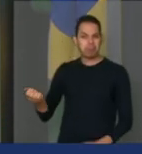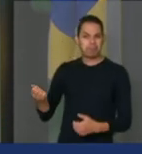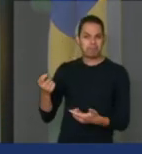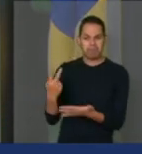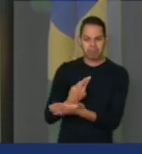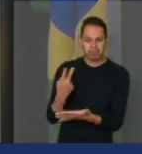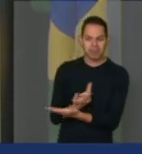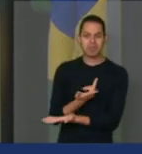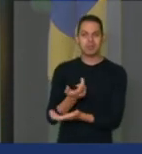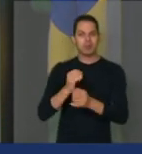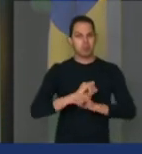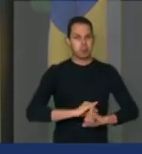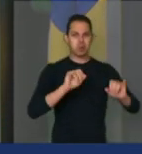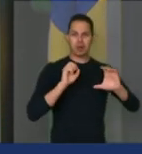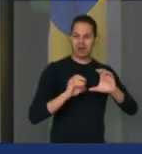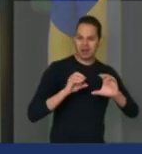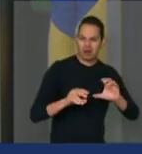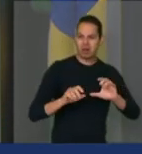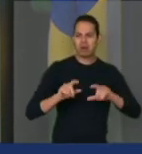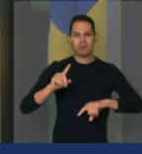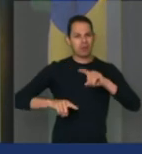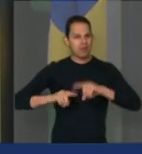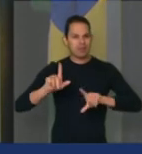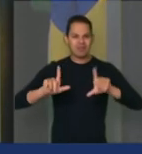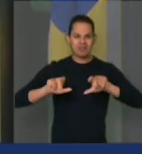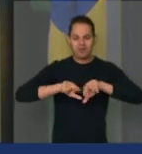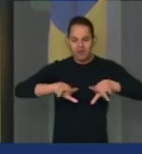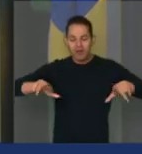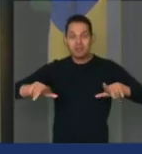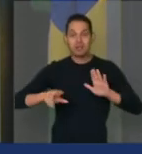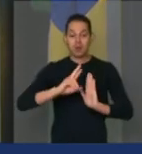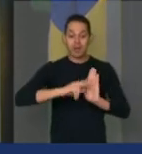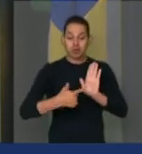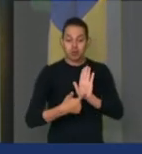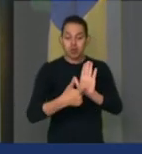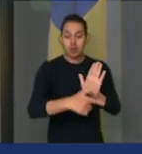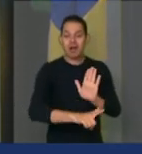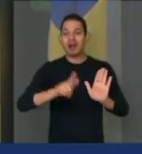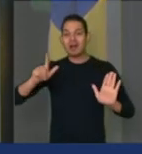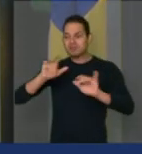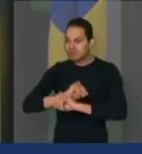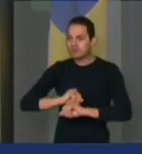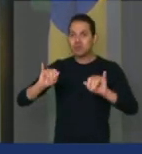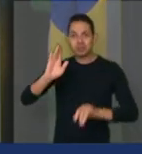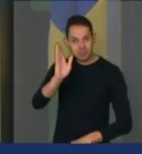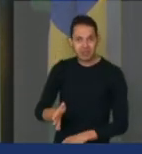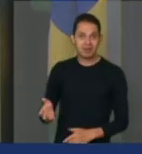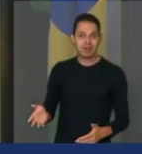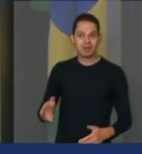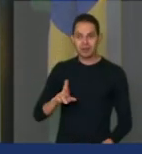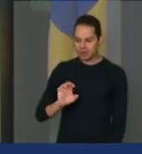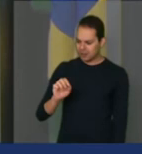para a Rede Globo e outros veículos da Imprensa antes mesmo de apresentá-lo à CPI da E